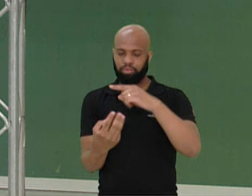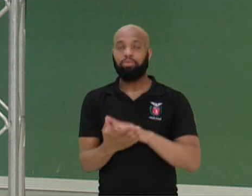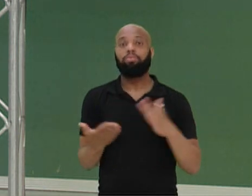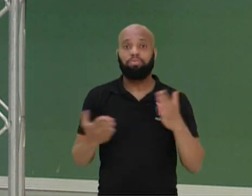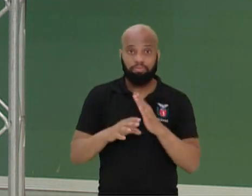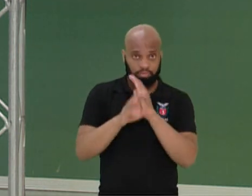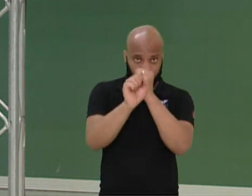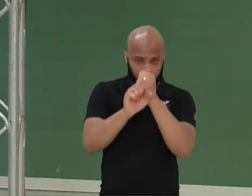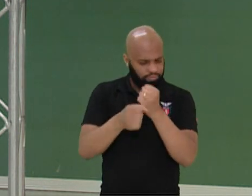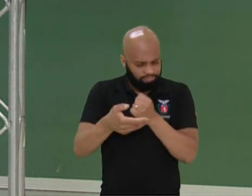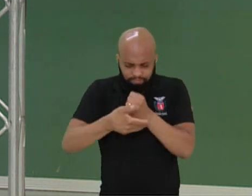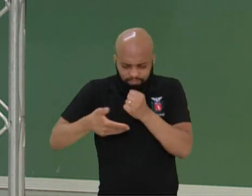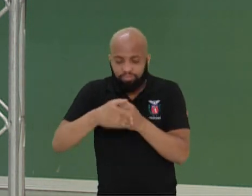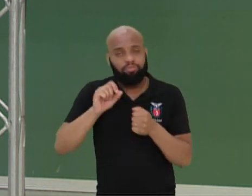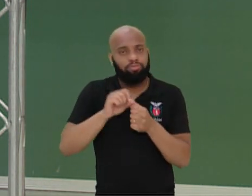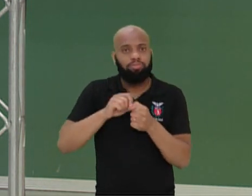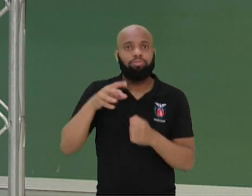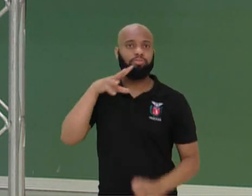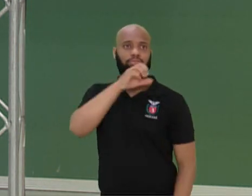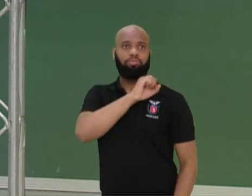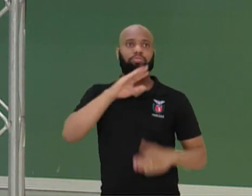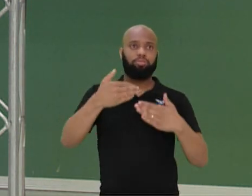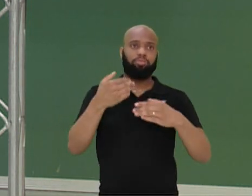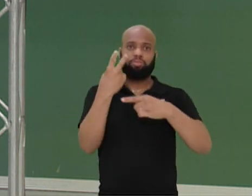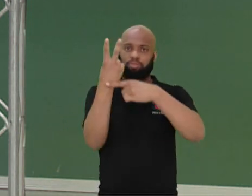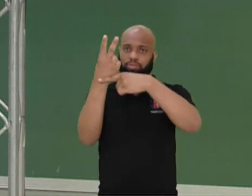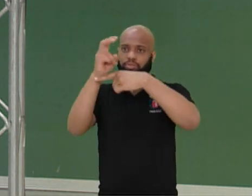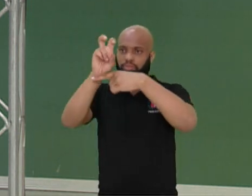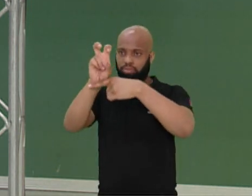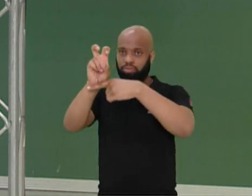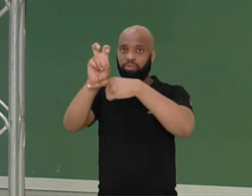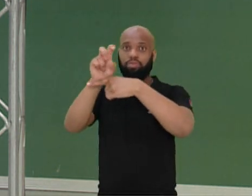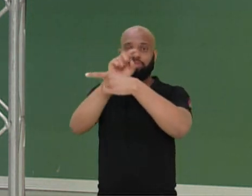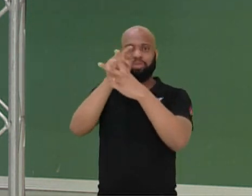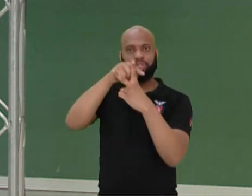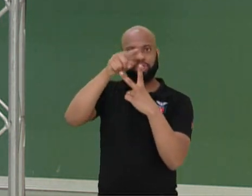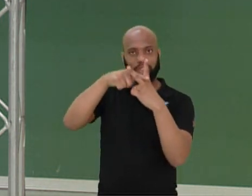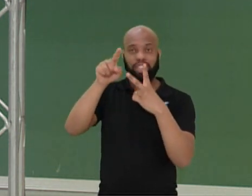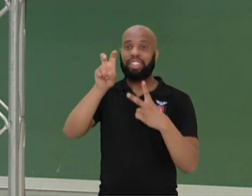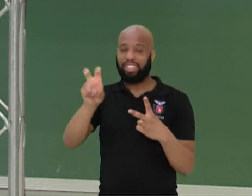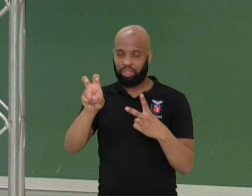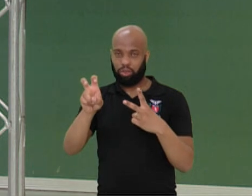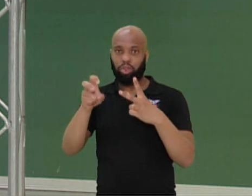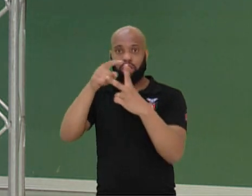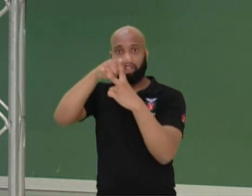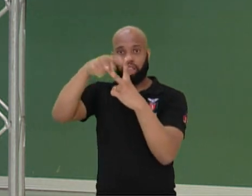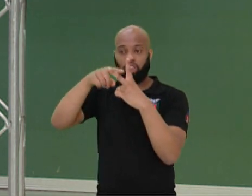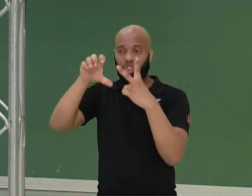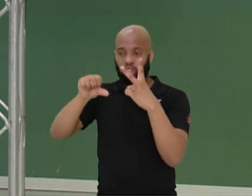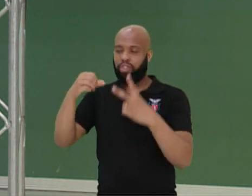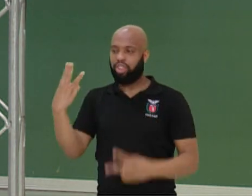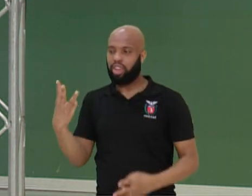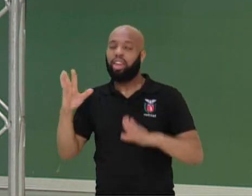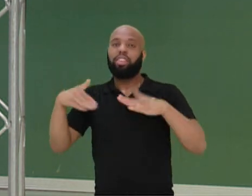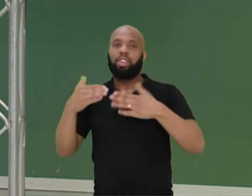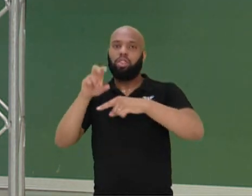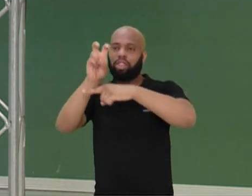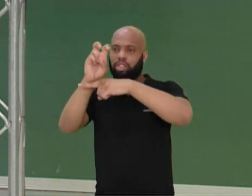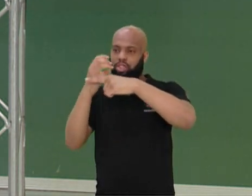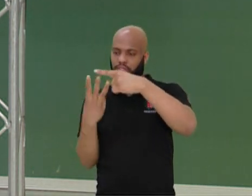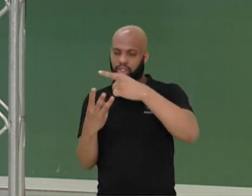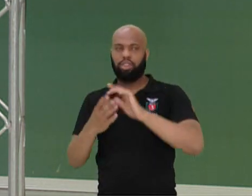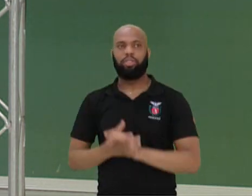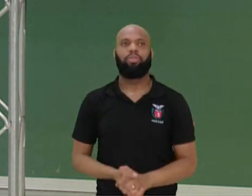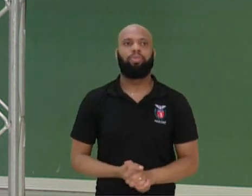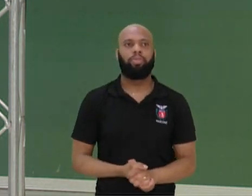fazendo as continhas básicas, né? A raiz de 25 é 5, do 9 é 3, então fica 5/3. E aqui, 2 que multiplica a fração, 2